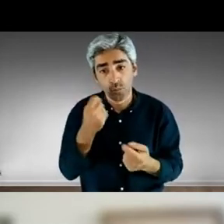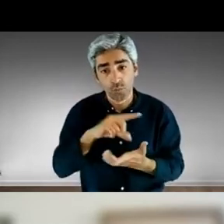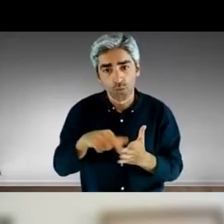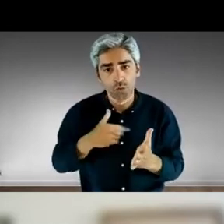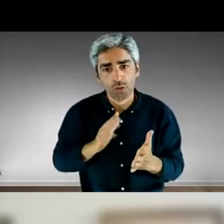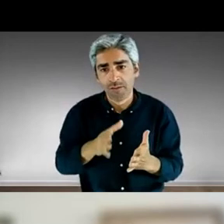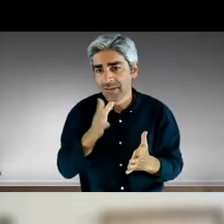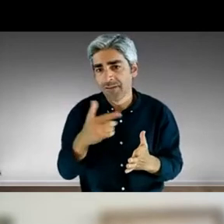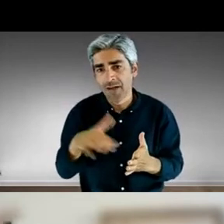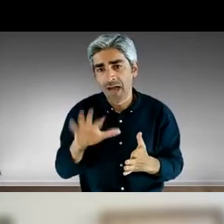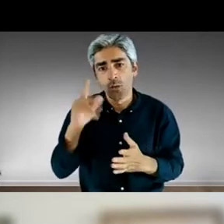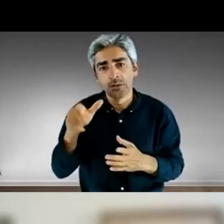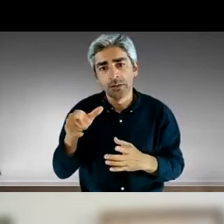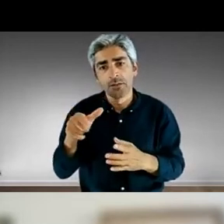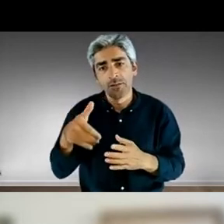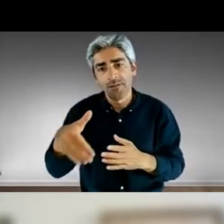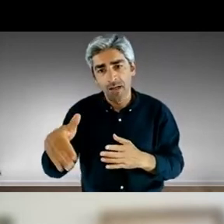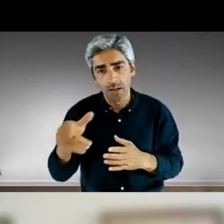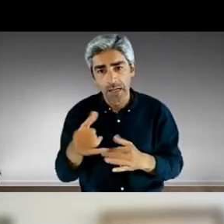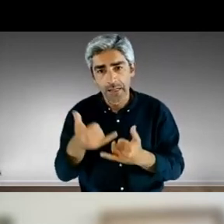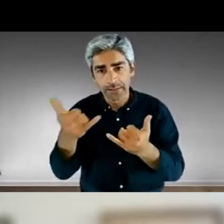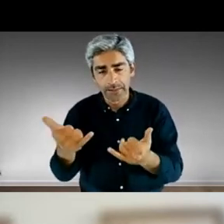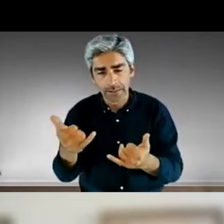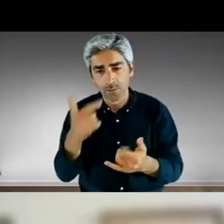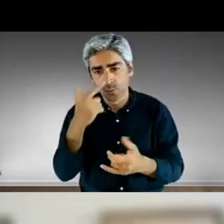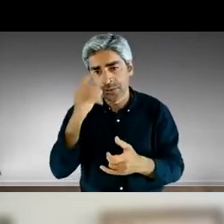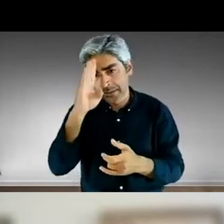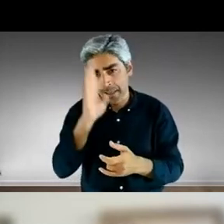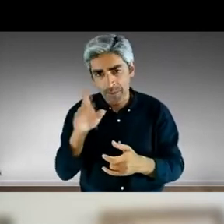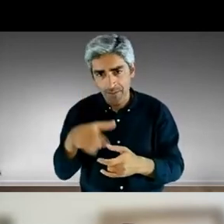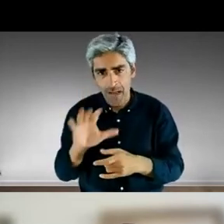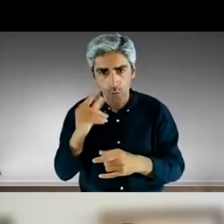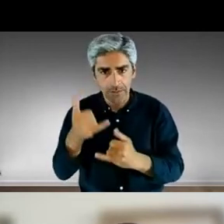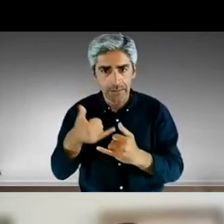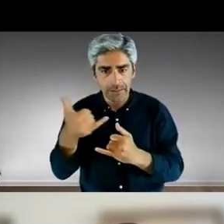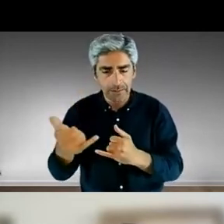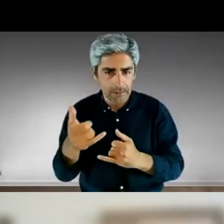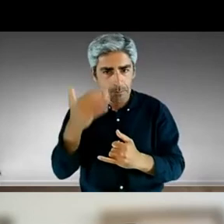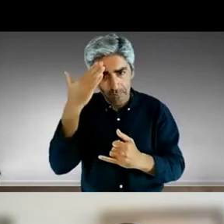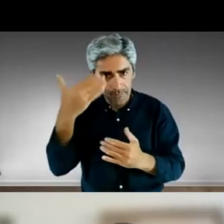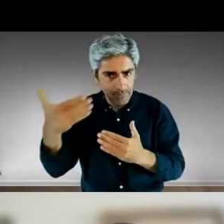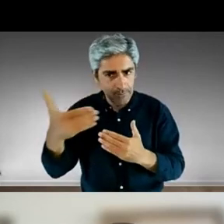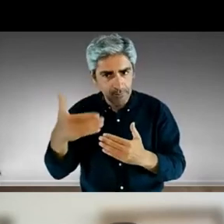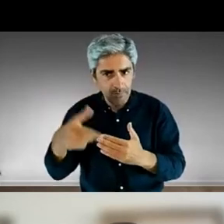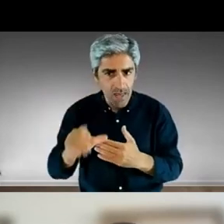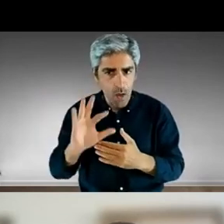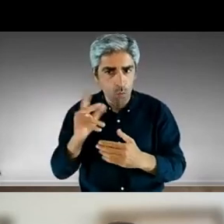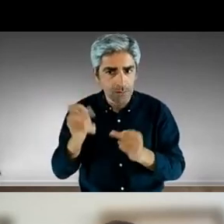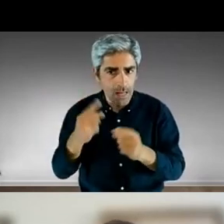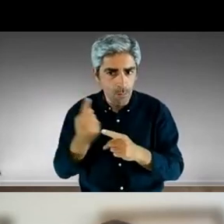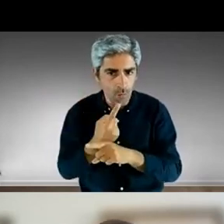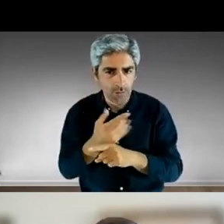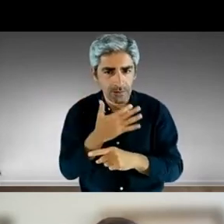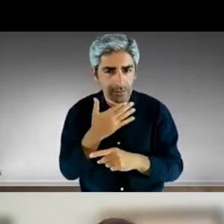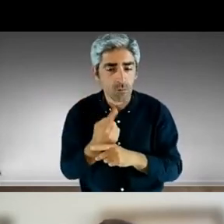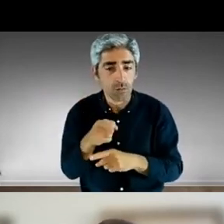a dizer antecipar o que é que ia acontecer a seguir. Portanto, as pessoas sabiam o que lhes ia acontecer a seguir, ou previsivelmente a seguir. E foi curioso que